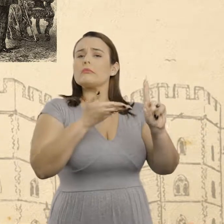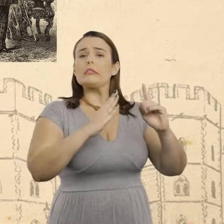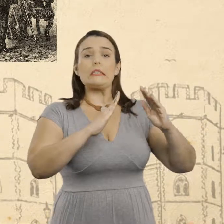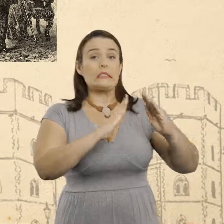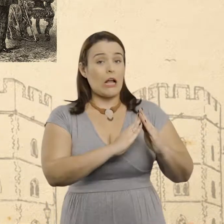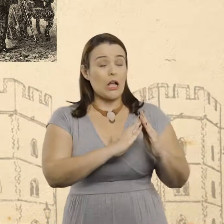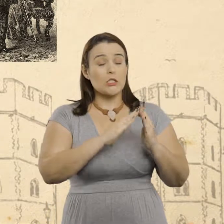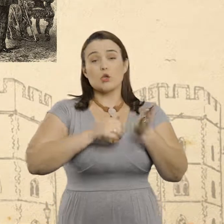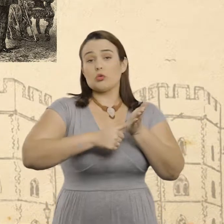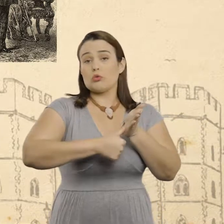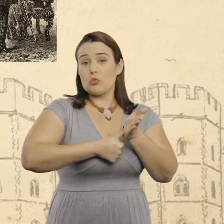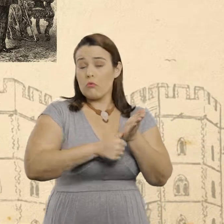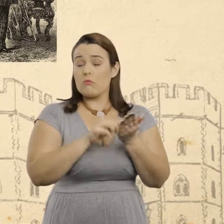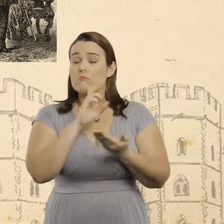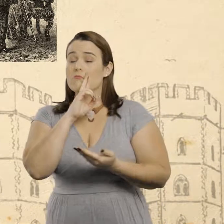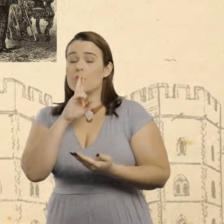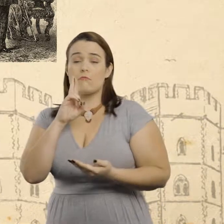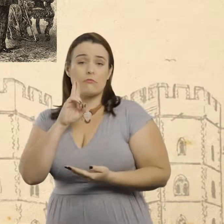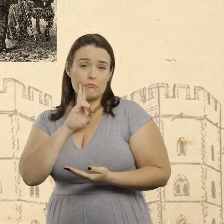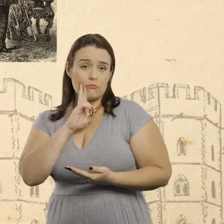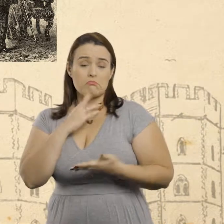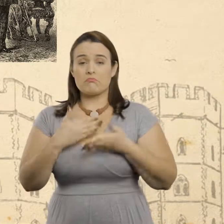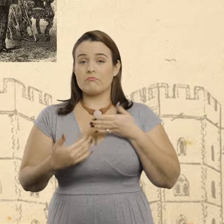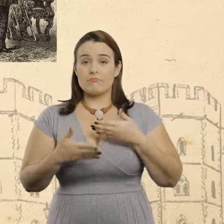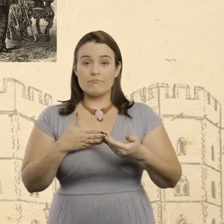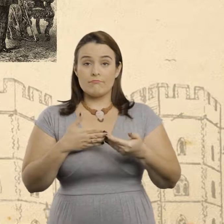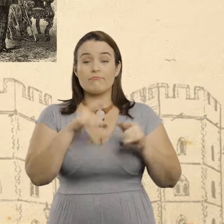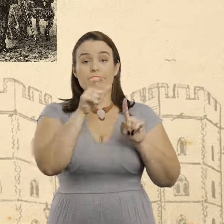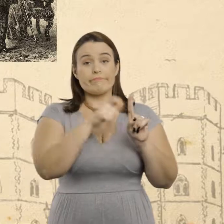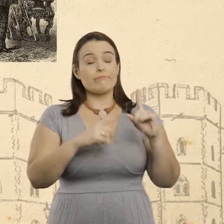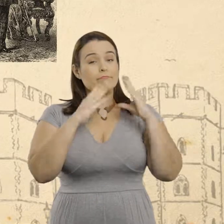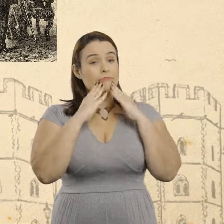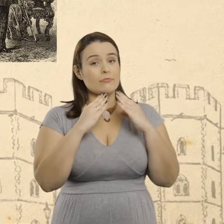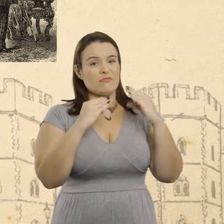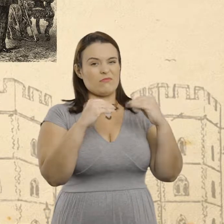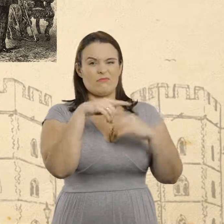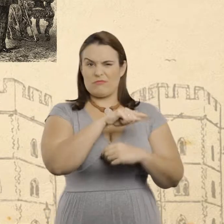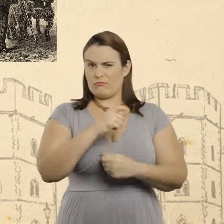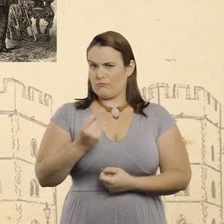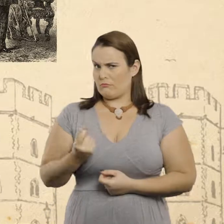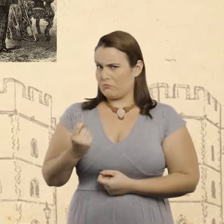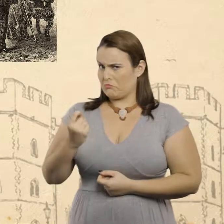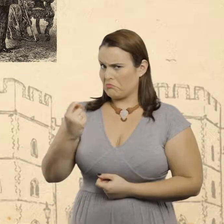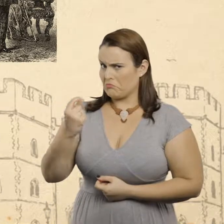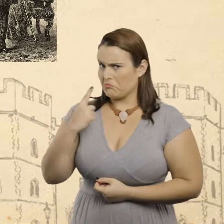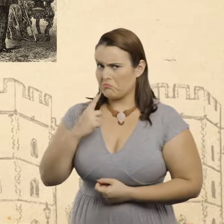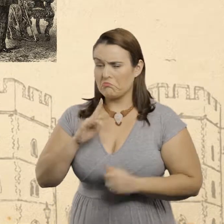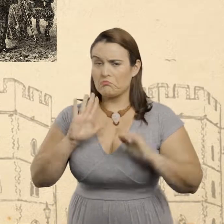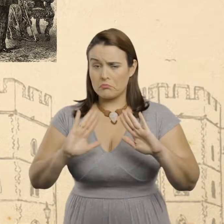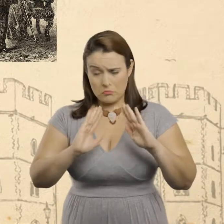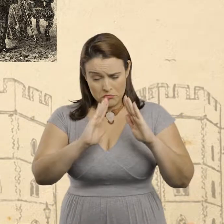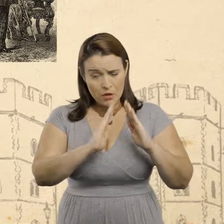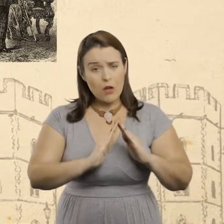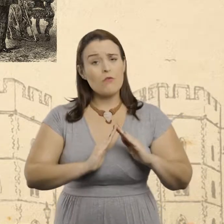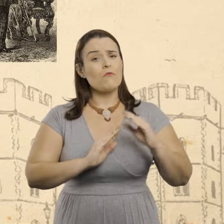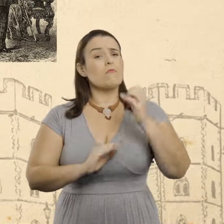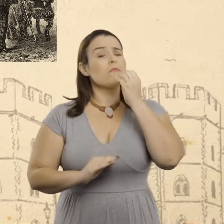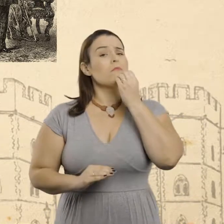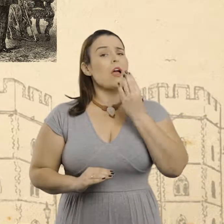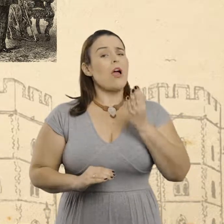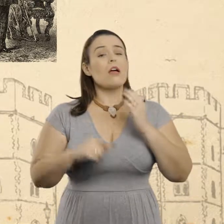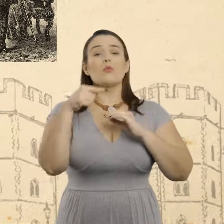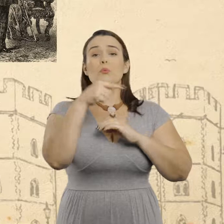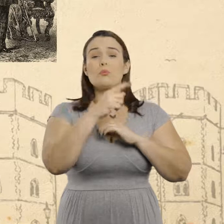estivesse, em casa, no clube ou no restaurante. Phileas Fogg era muito esquisito, mas vivia muito